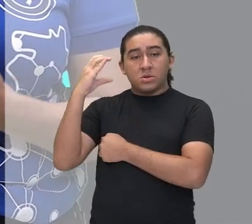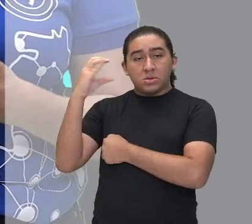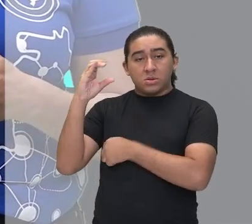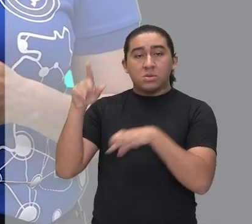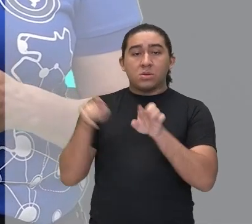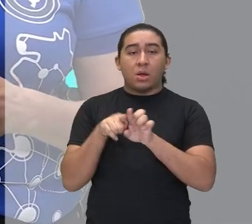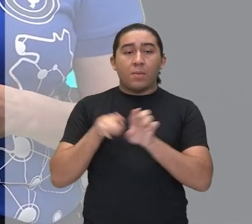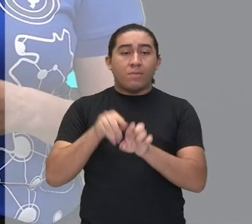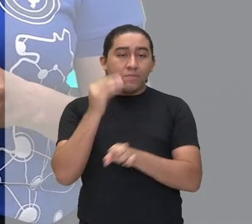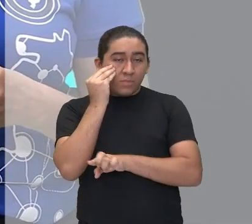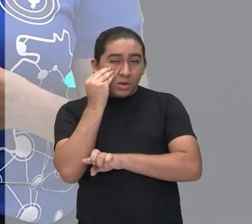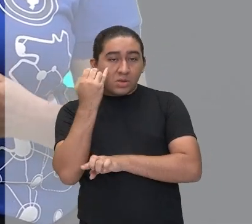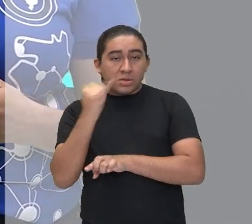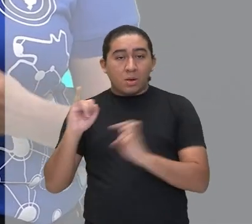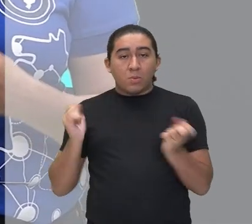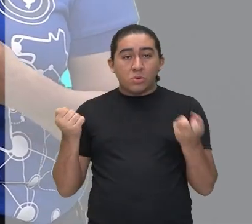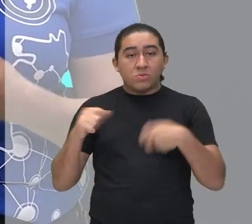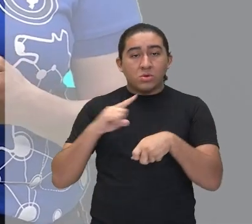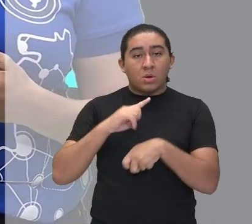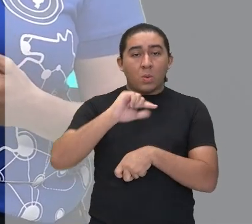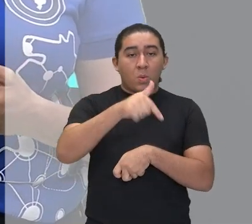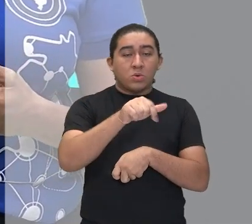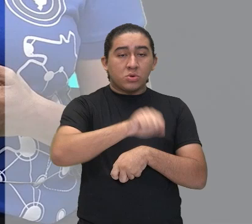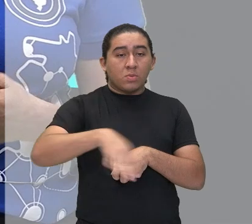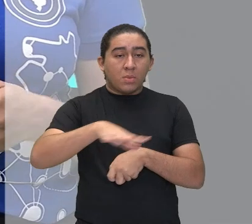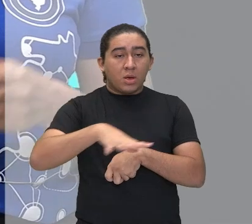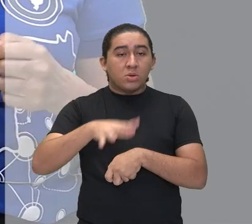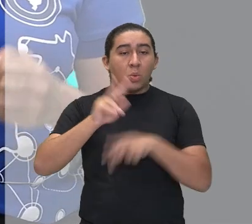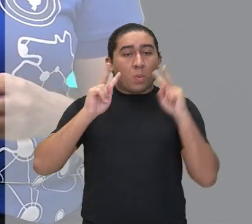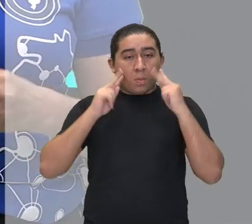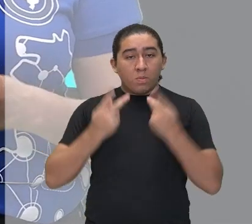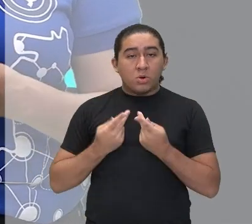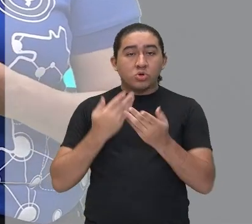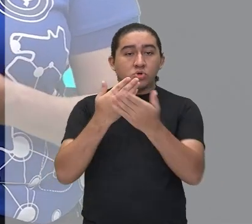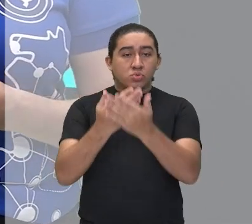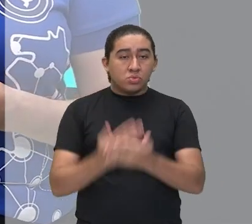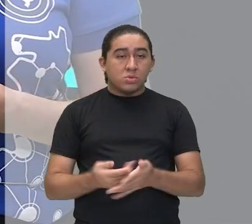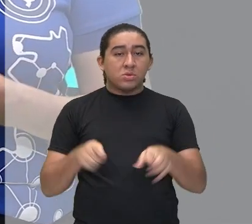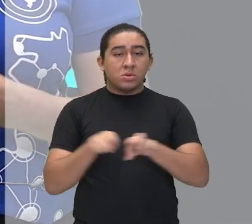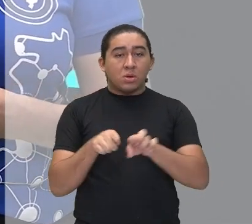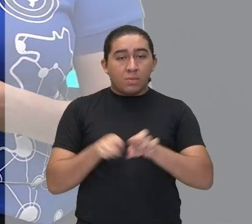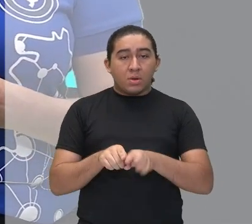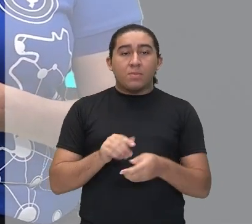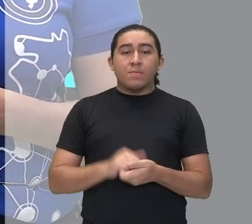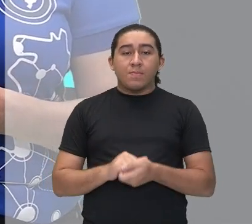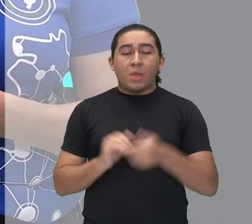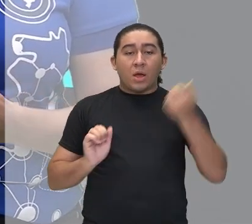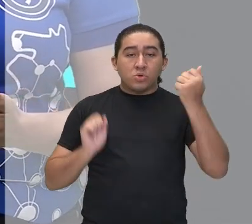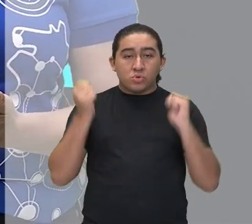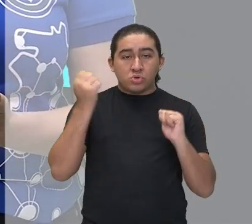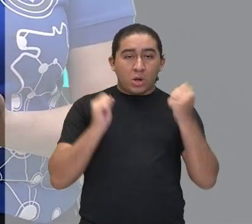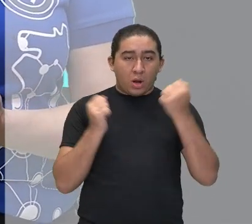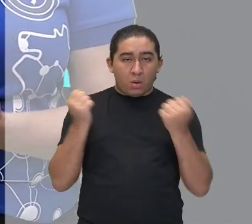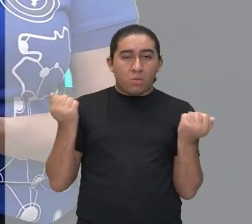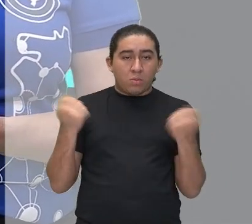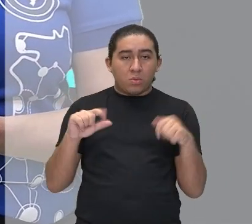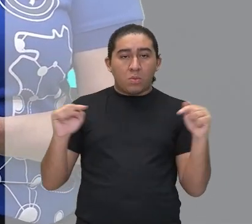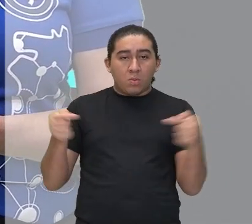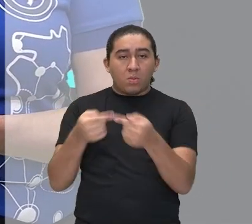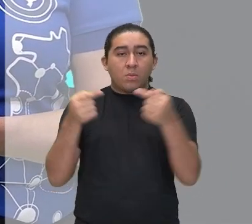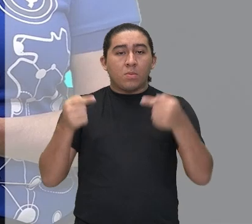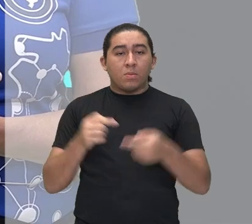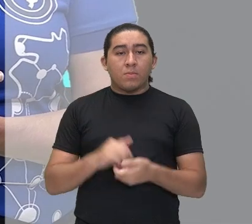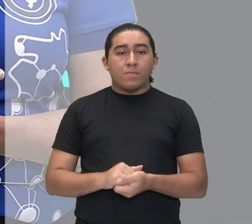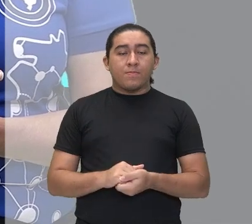de submeter outras áreas da vida humana, se não a industrial, a mesma lógica. Voltou-se